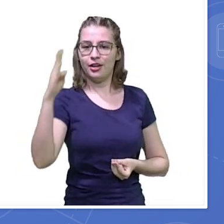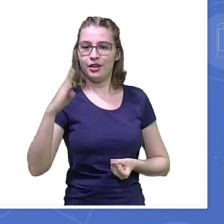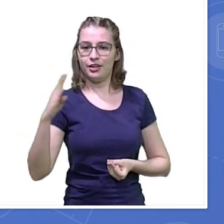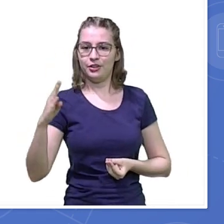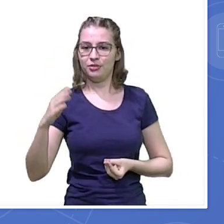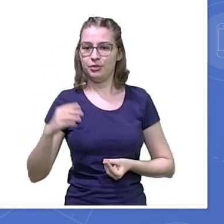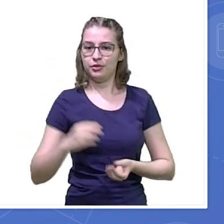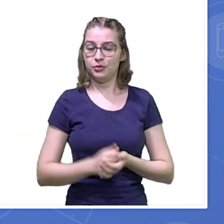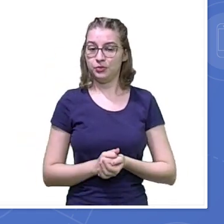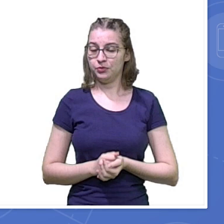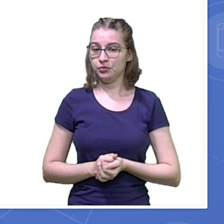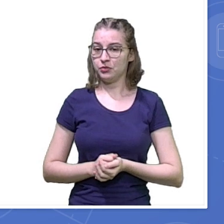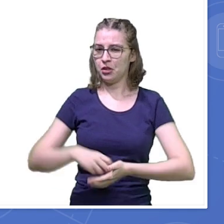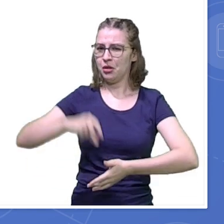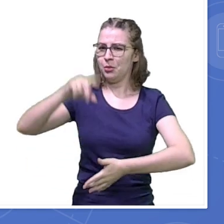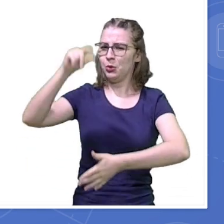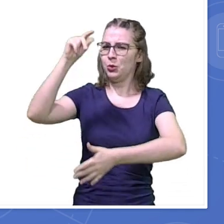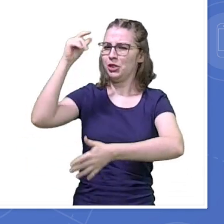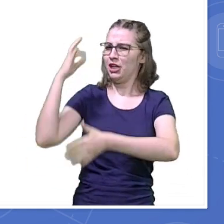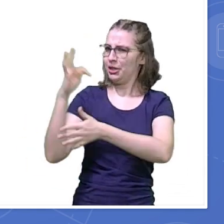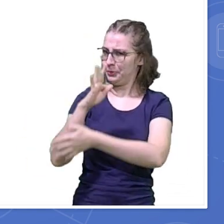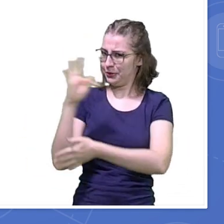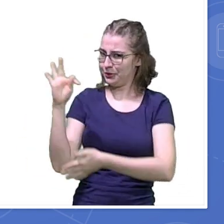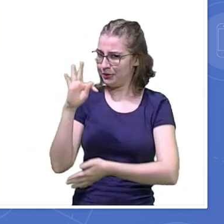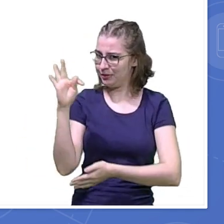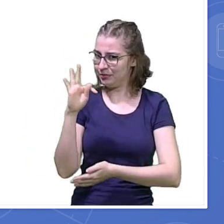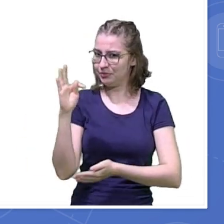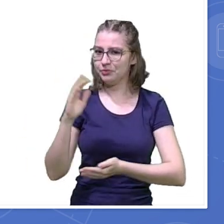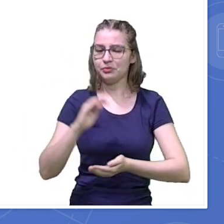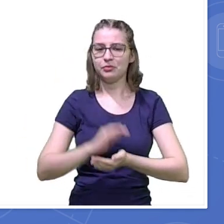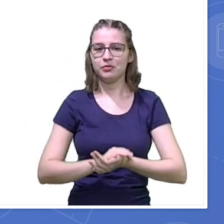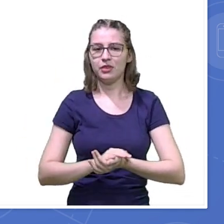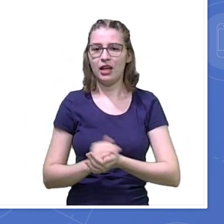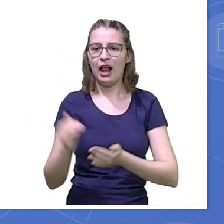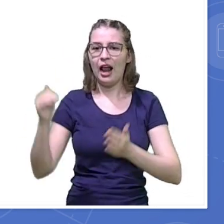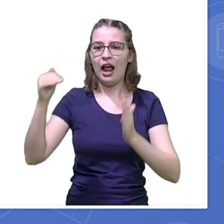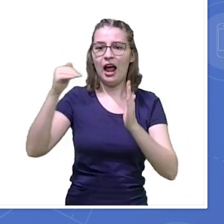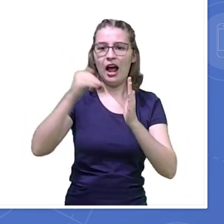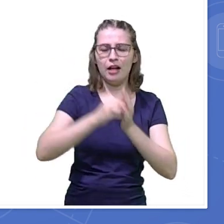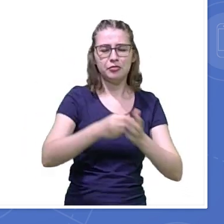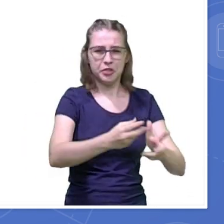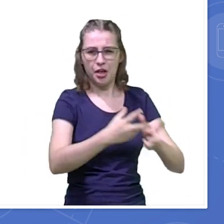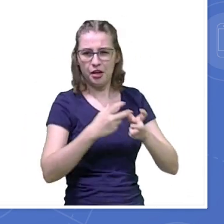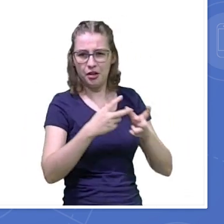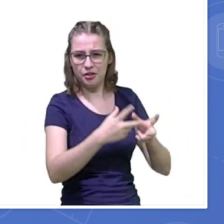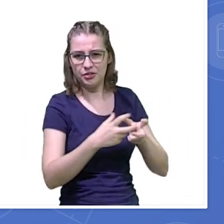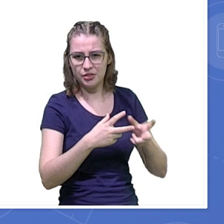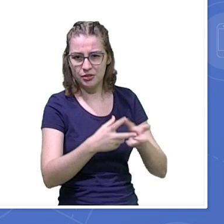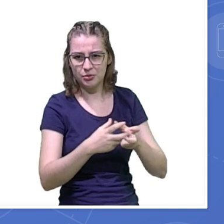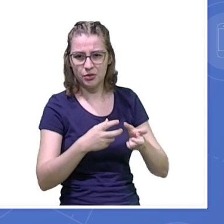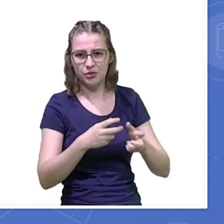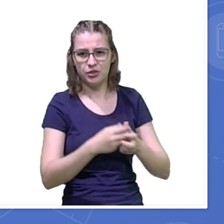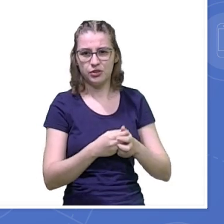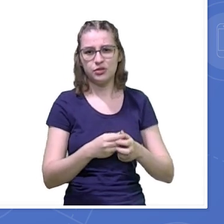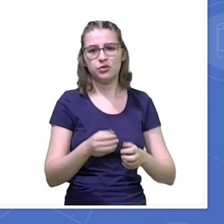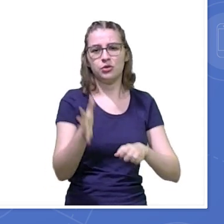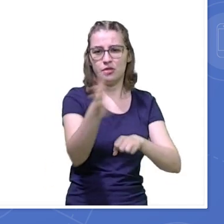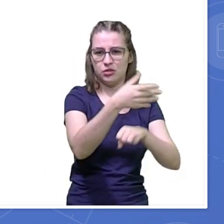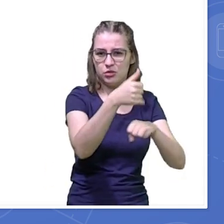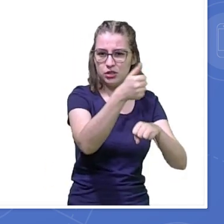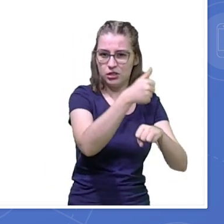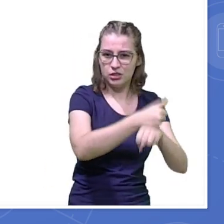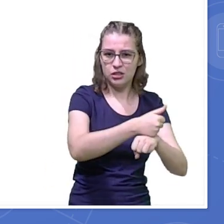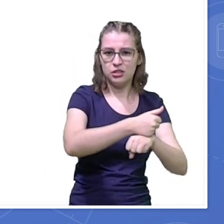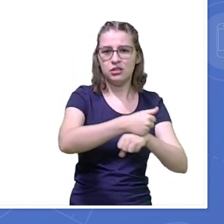Desde o Tratado de Tordesilhas até as explorações, os bandeirantes,